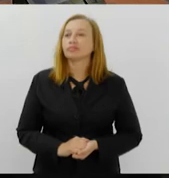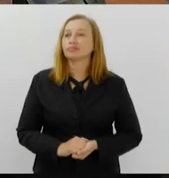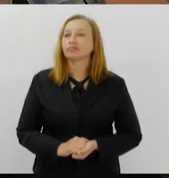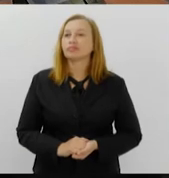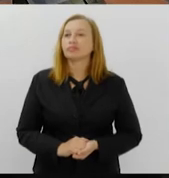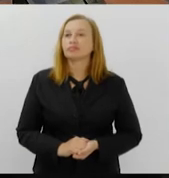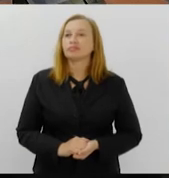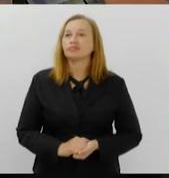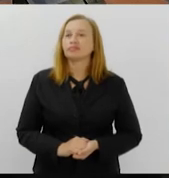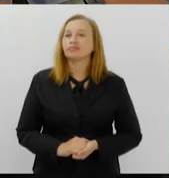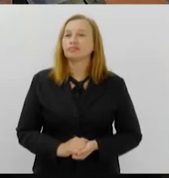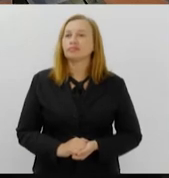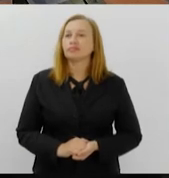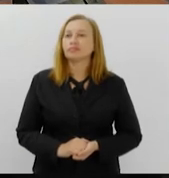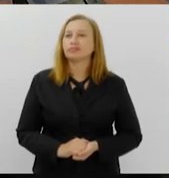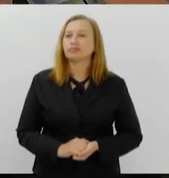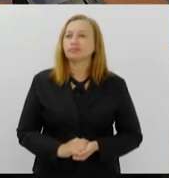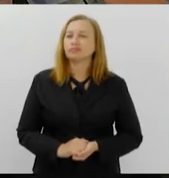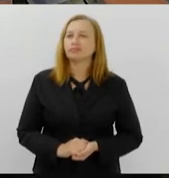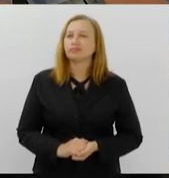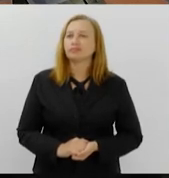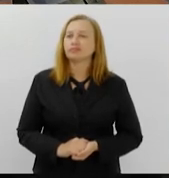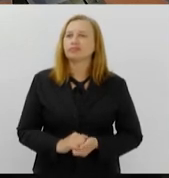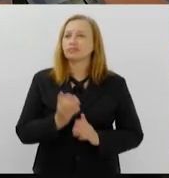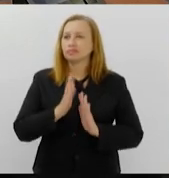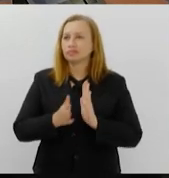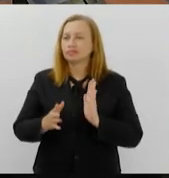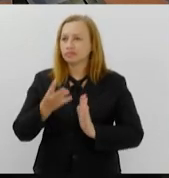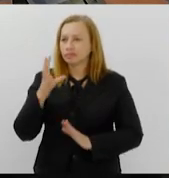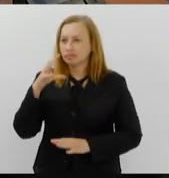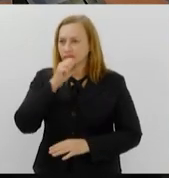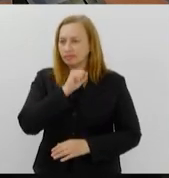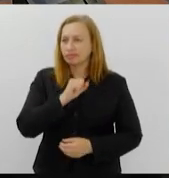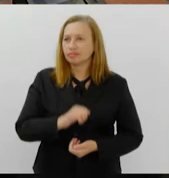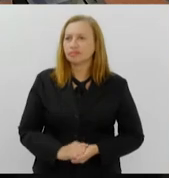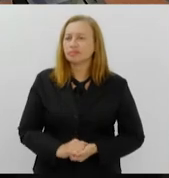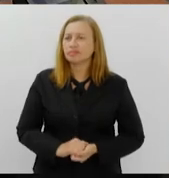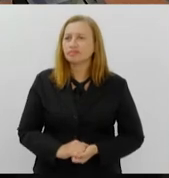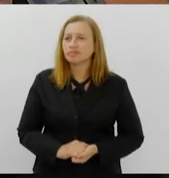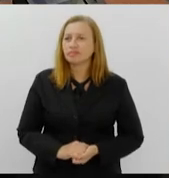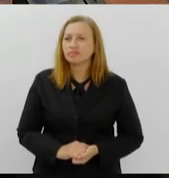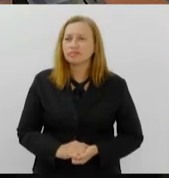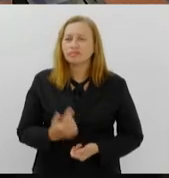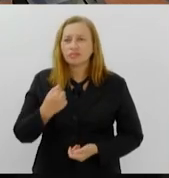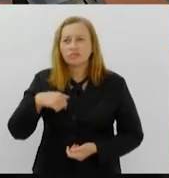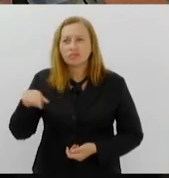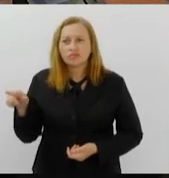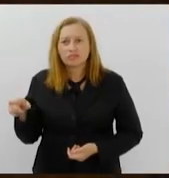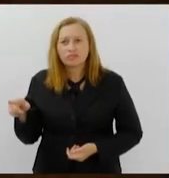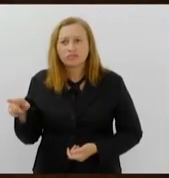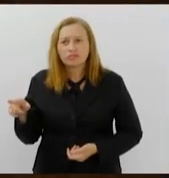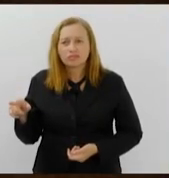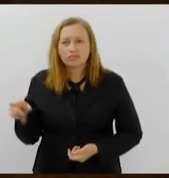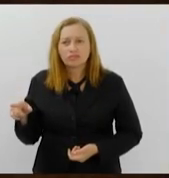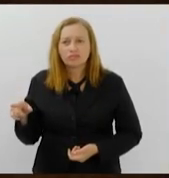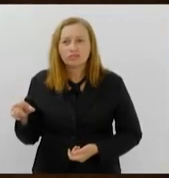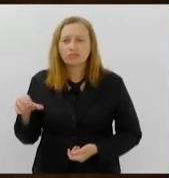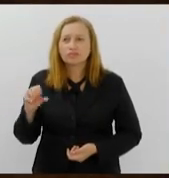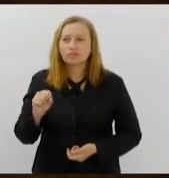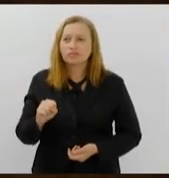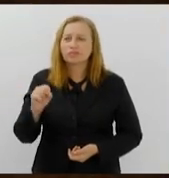Presidente, só uma questão de ordem rápida aqui. Hoje eu estava lá no SBT